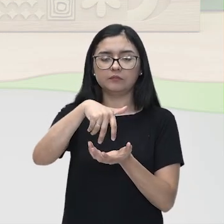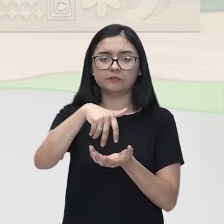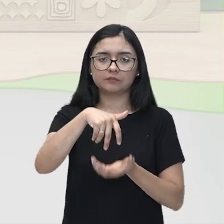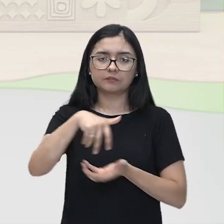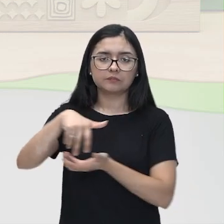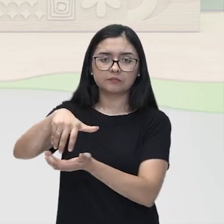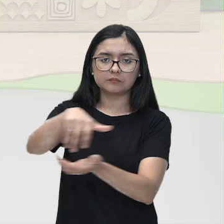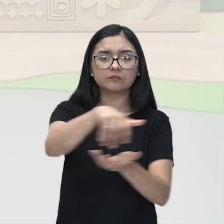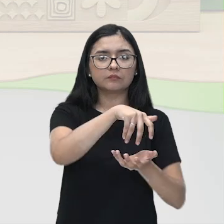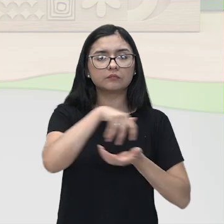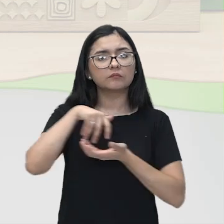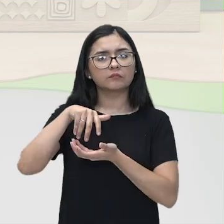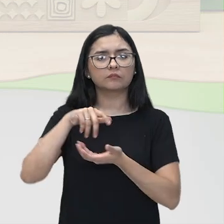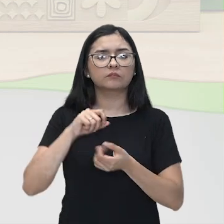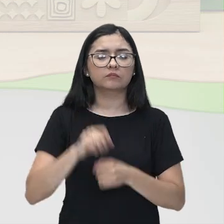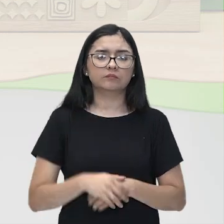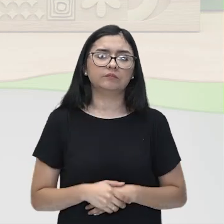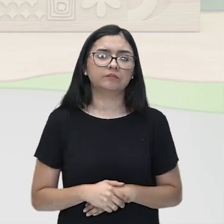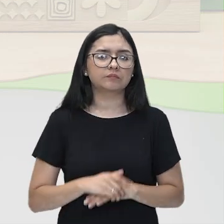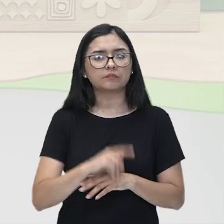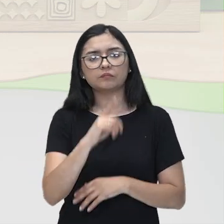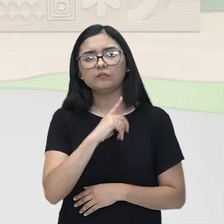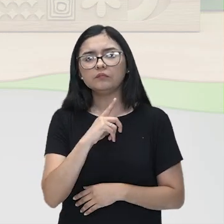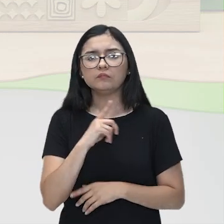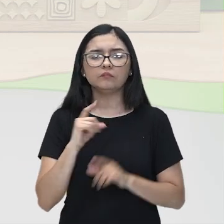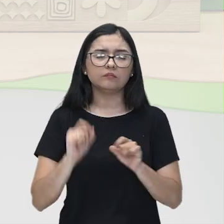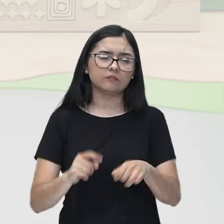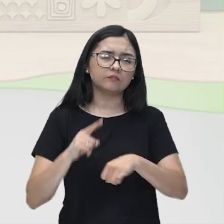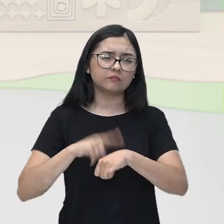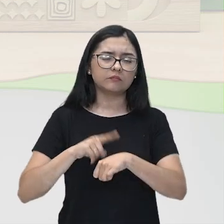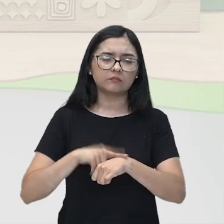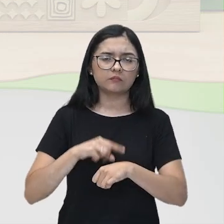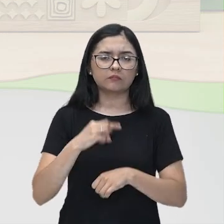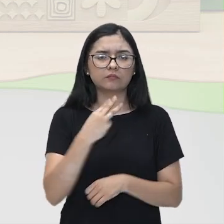em torno do Sol e que tem como duração